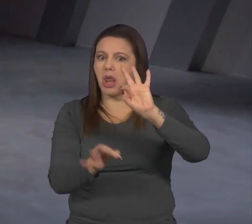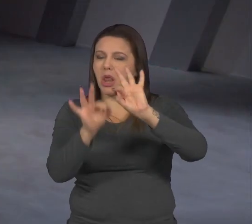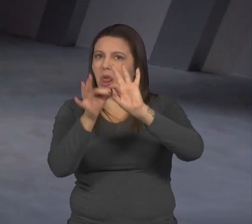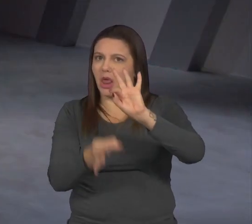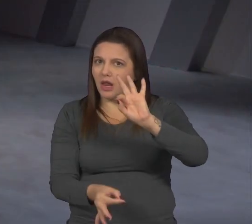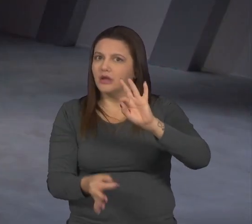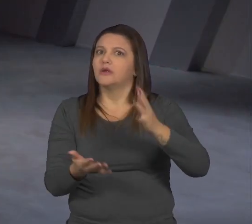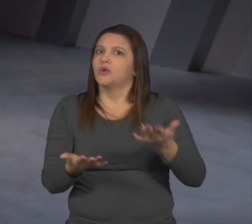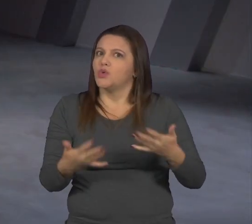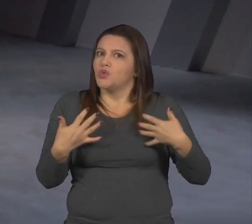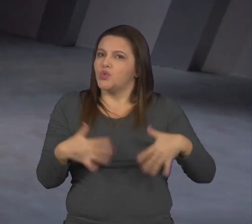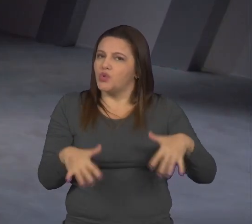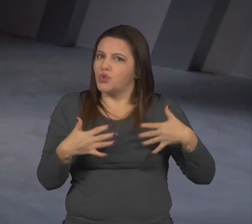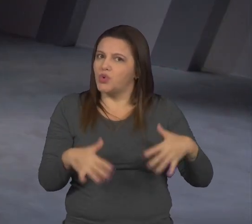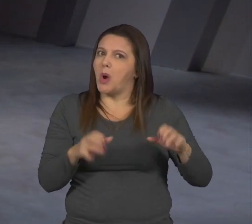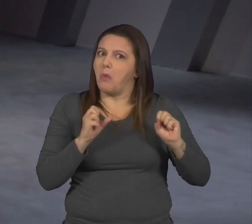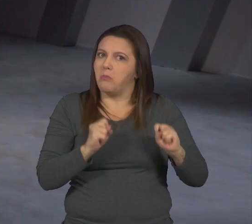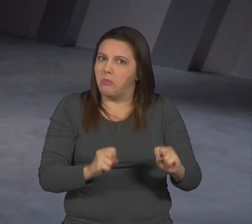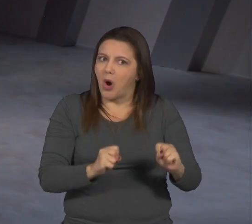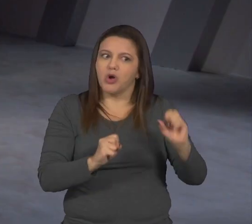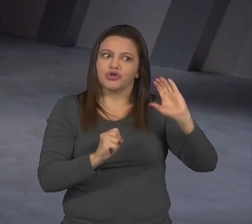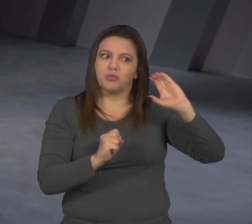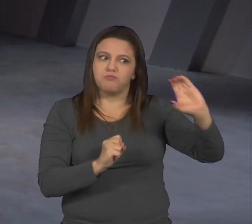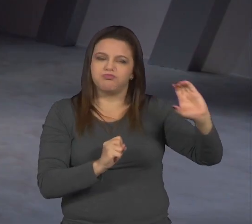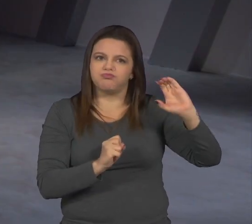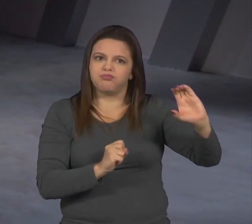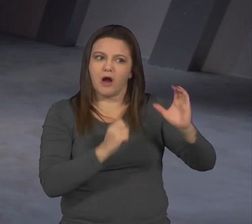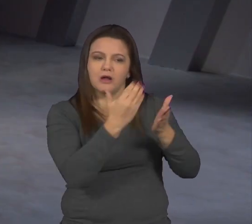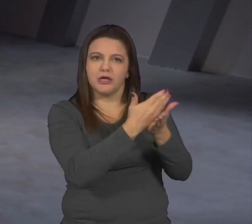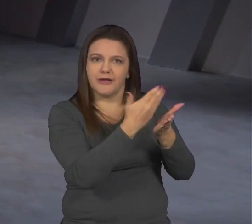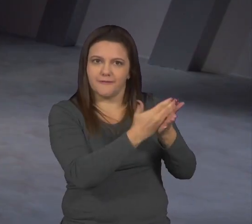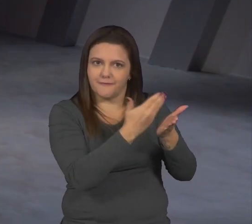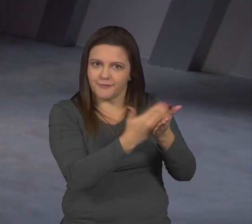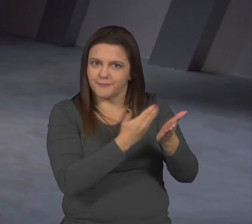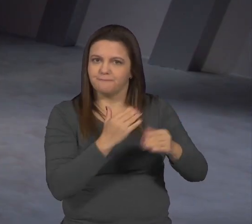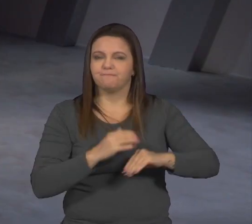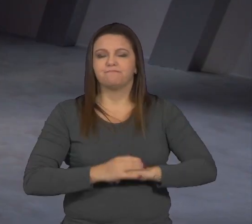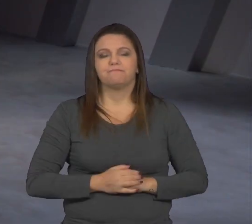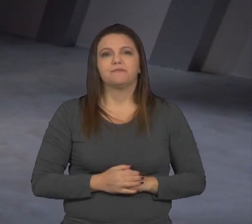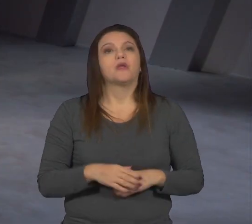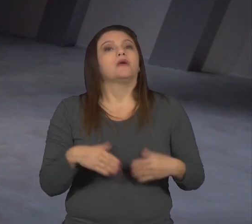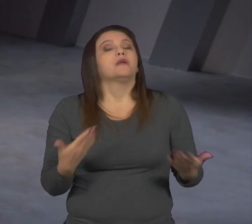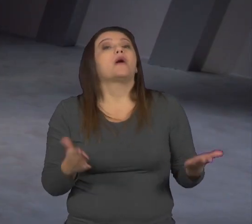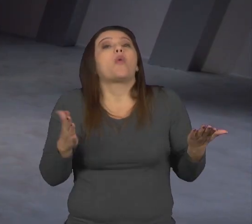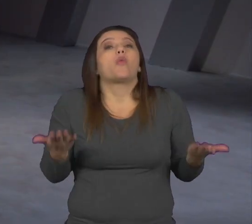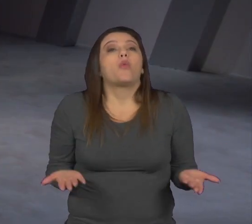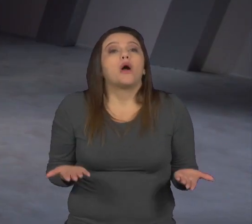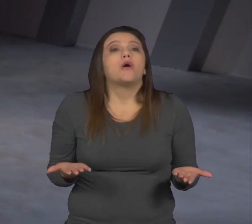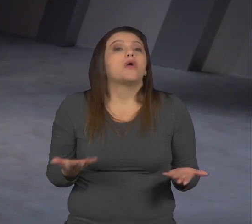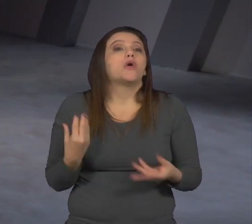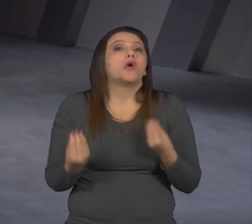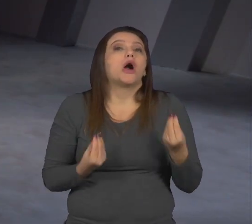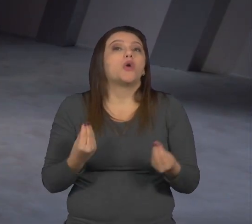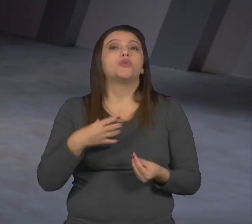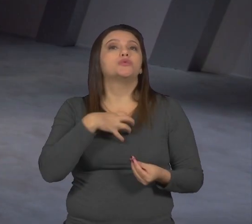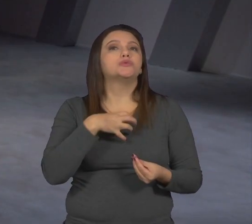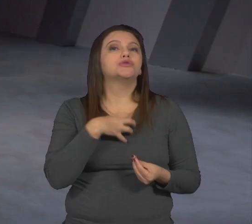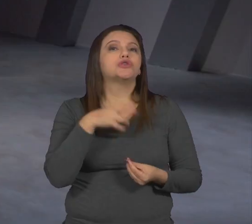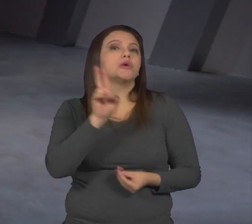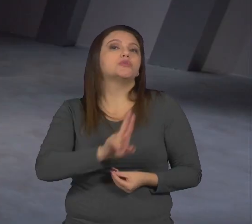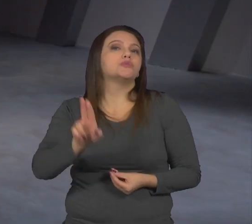Bom, mas e aí, qual dessas abordagens usar? Então, eu preciso saber